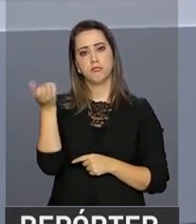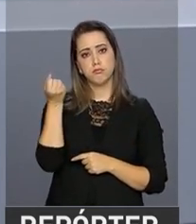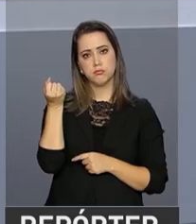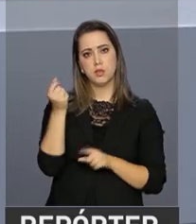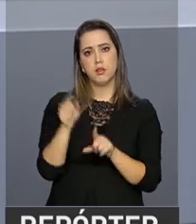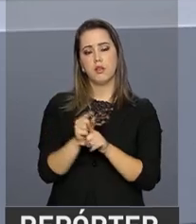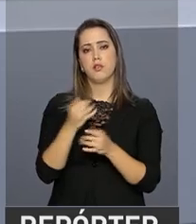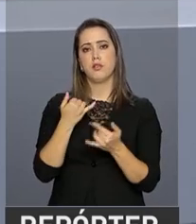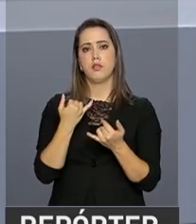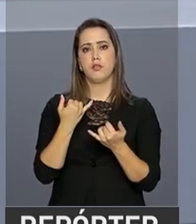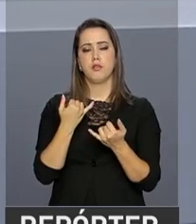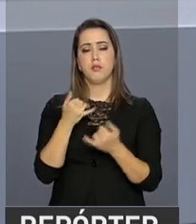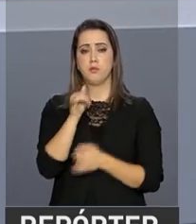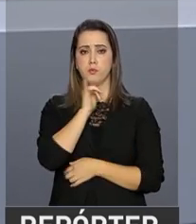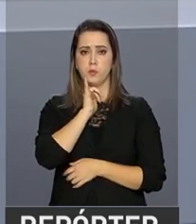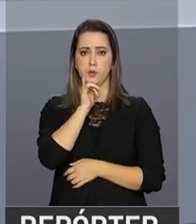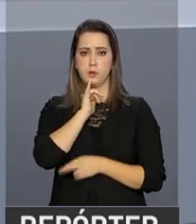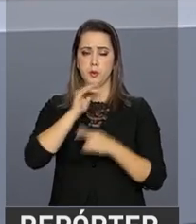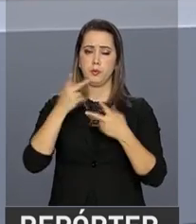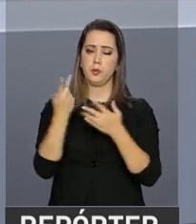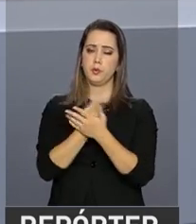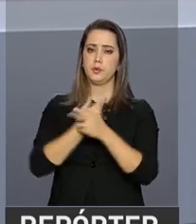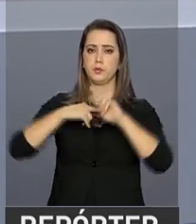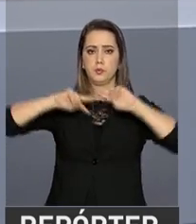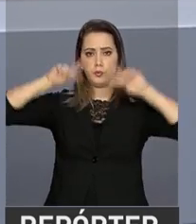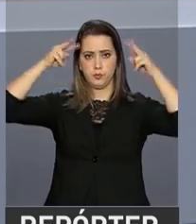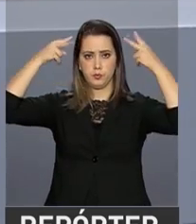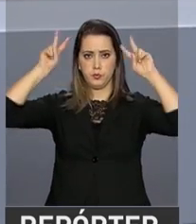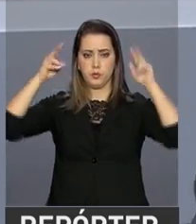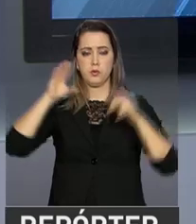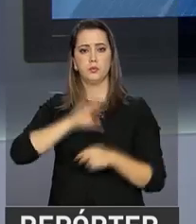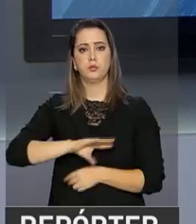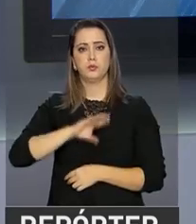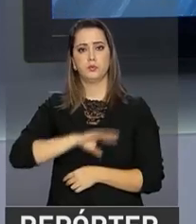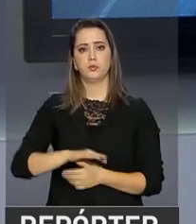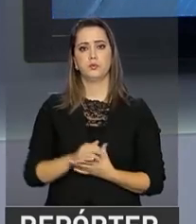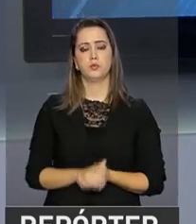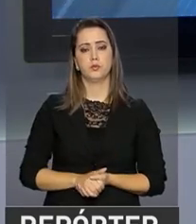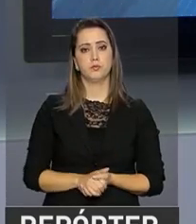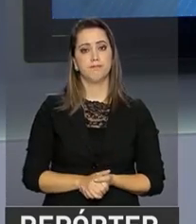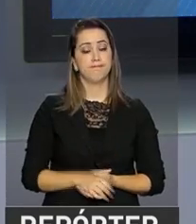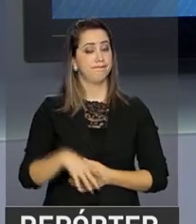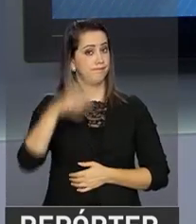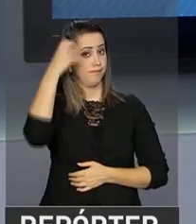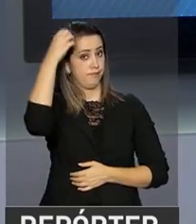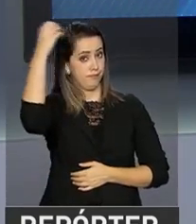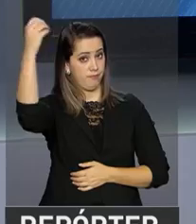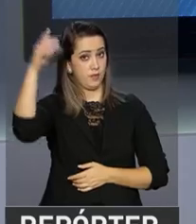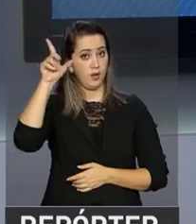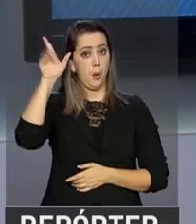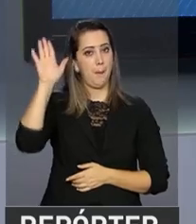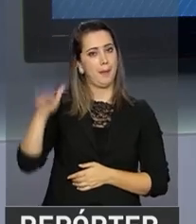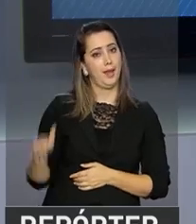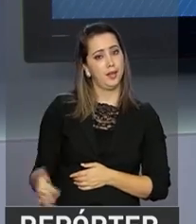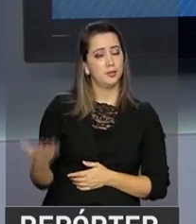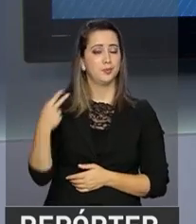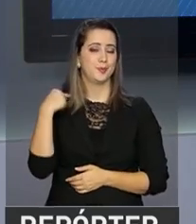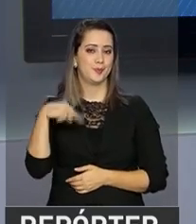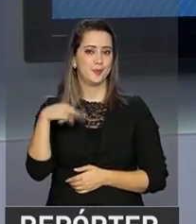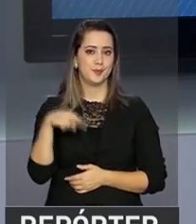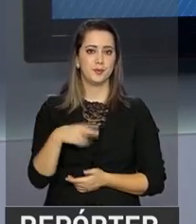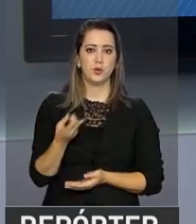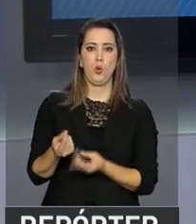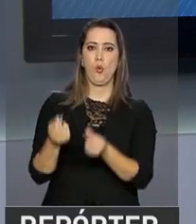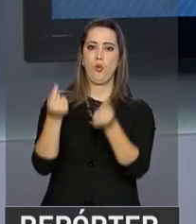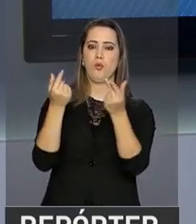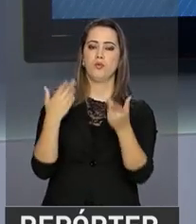a exemplo do que aconteceu em países como grécia e portugal viajar de avião ficou mais barato em novembro os